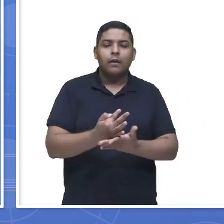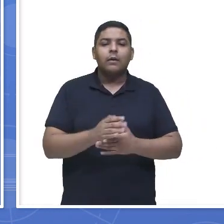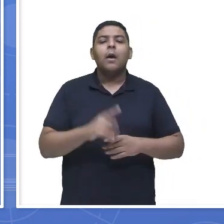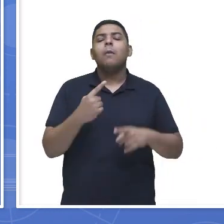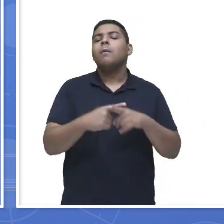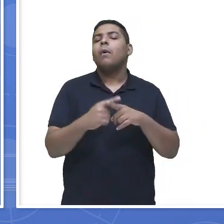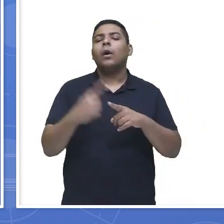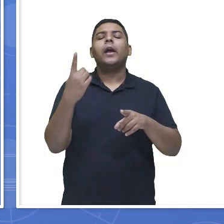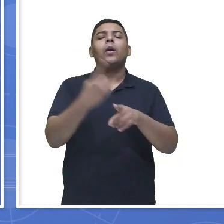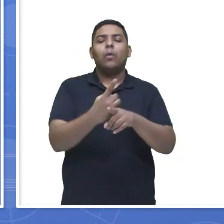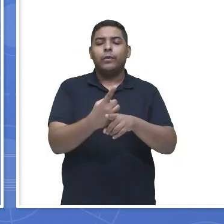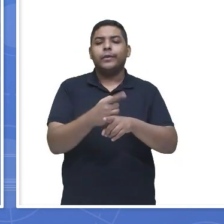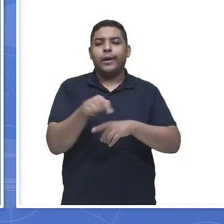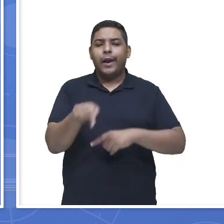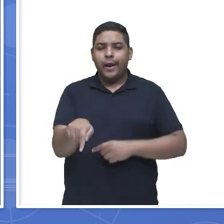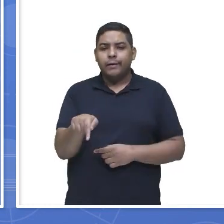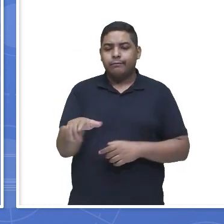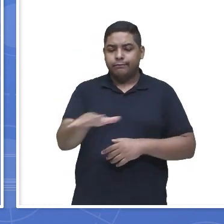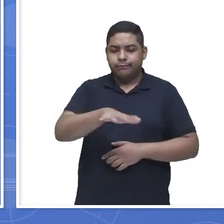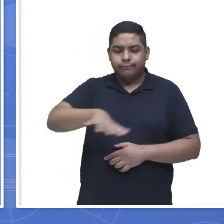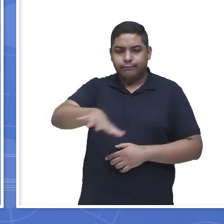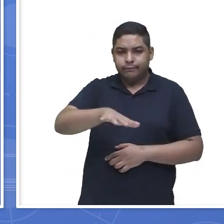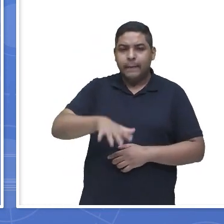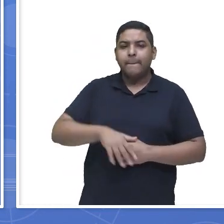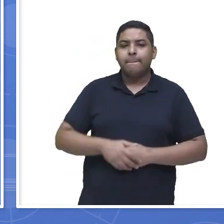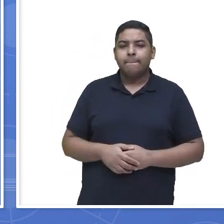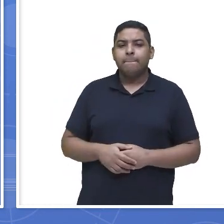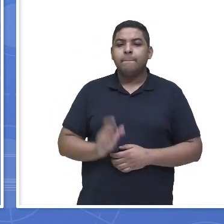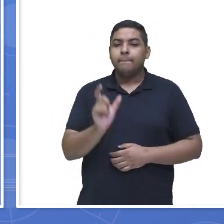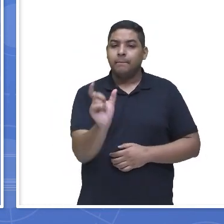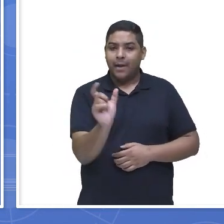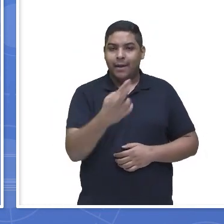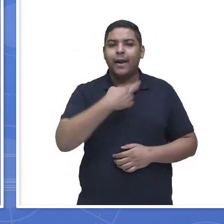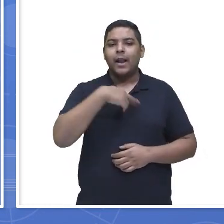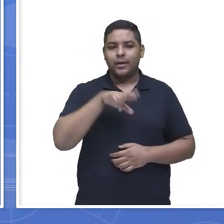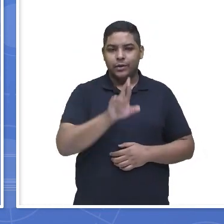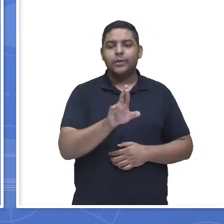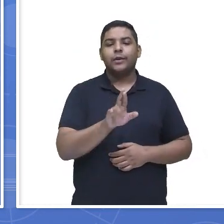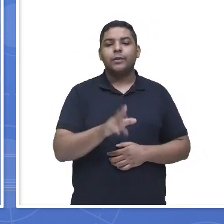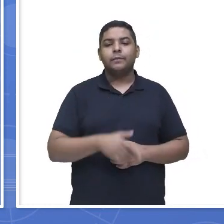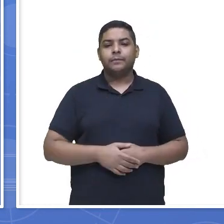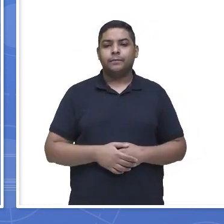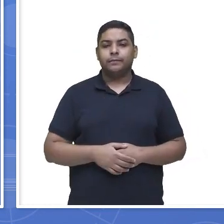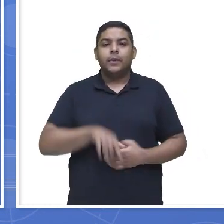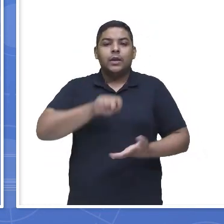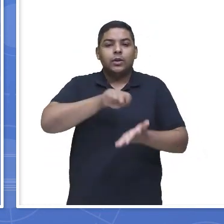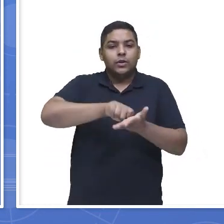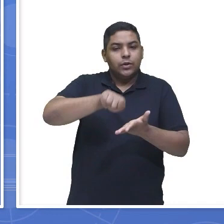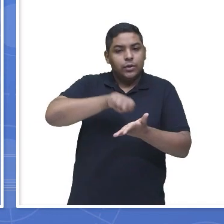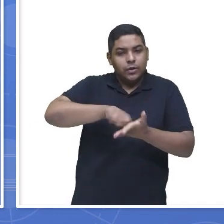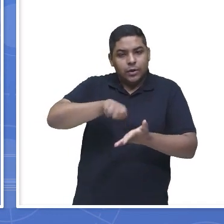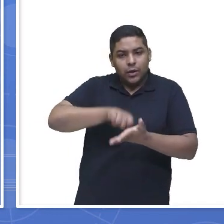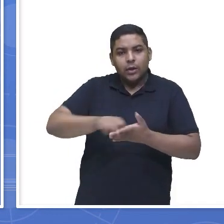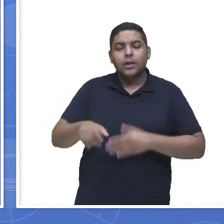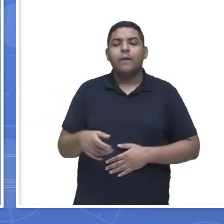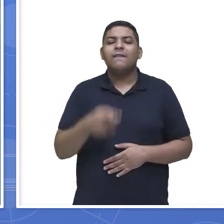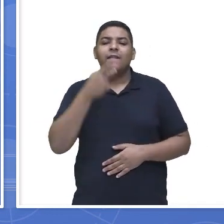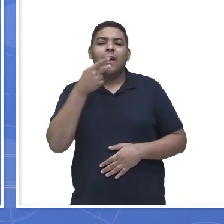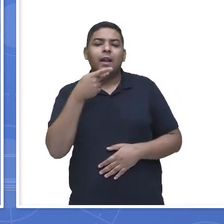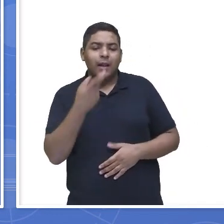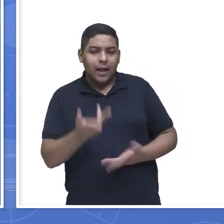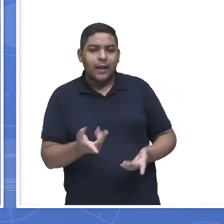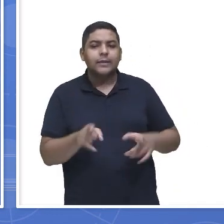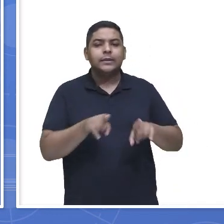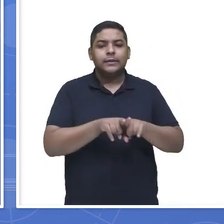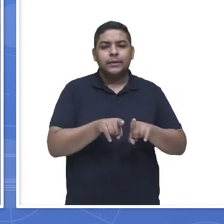são palavras, a religião vai trazer isso para nós, né? São palavras escritas, são palavras faladas, são